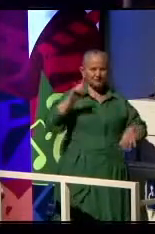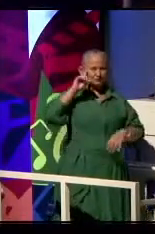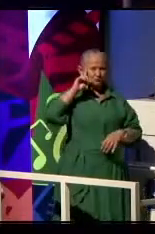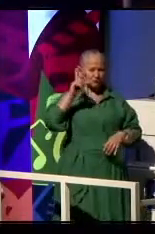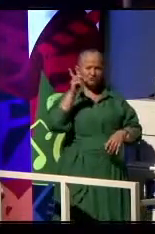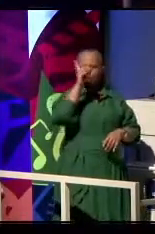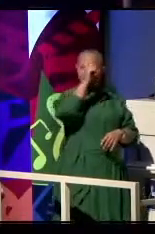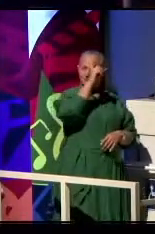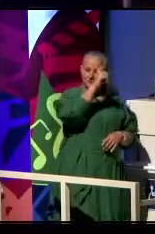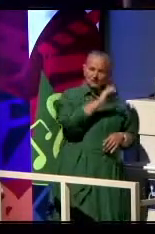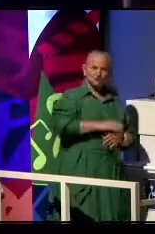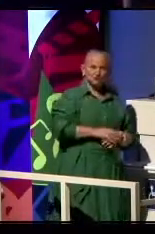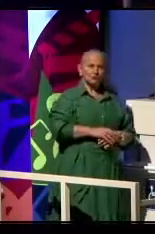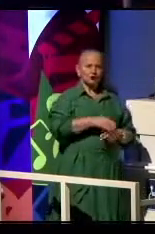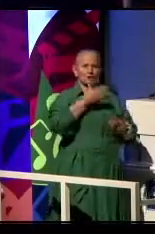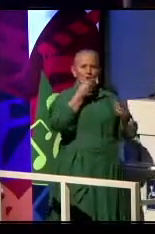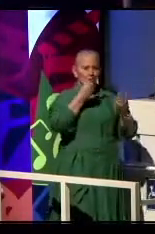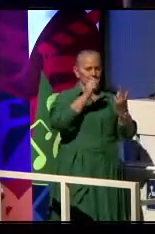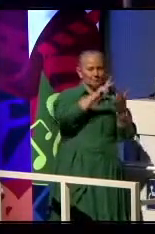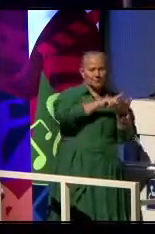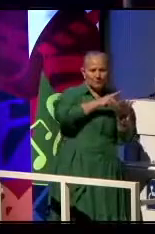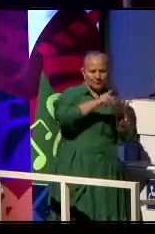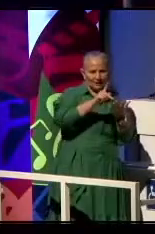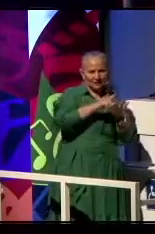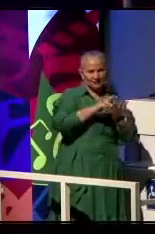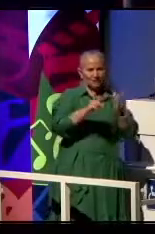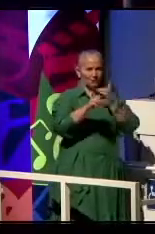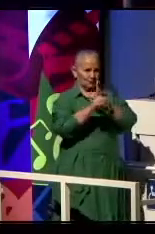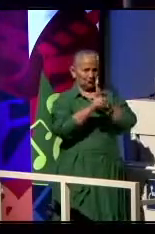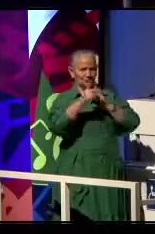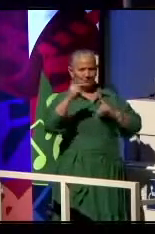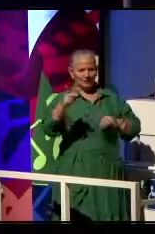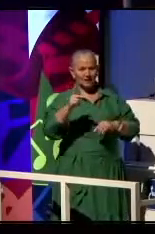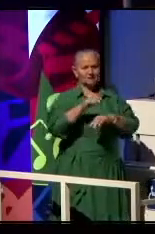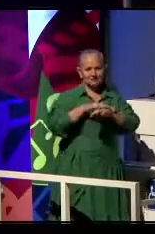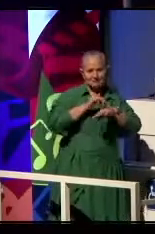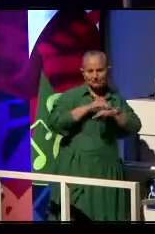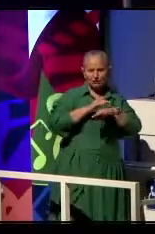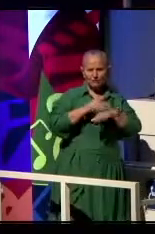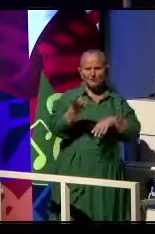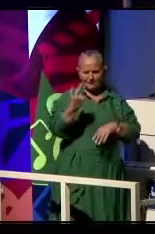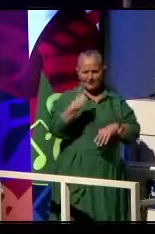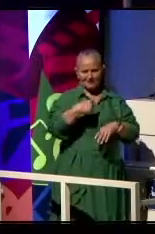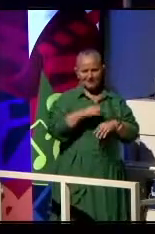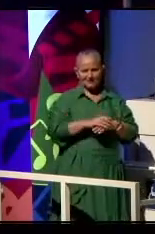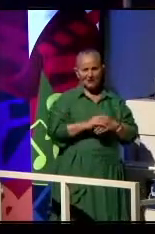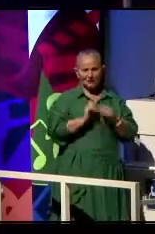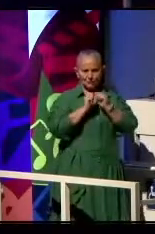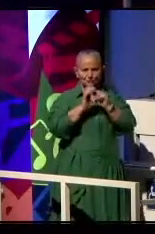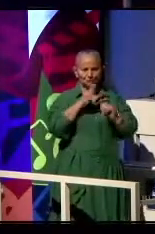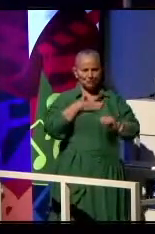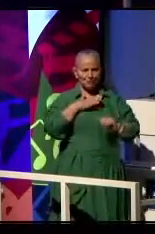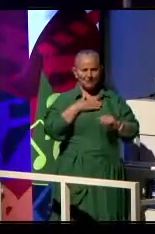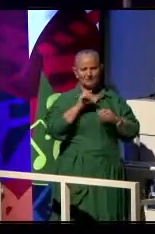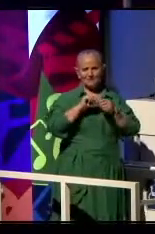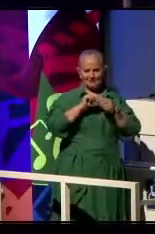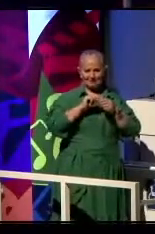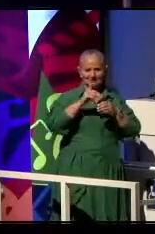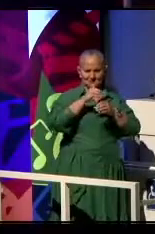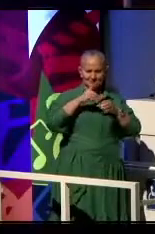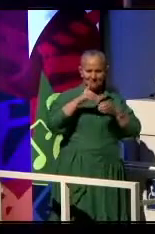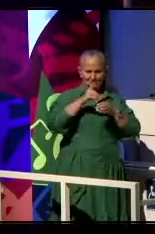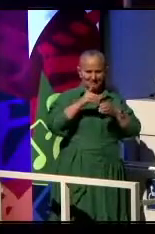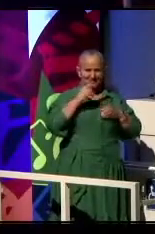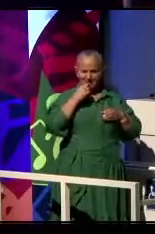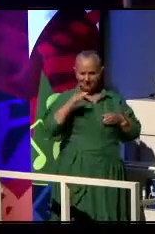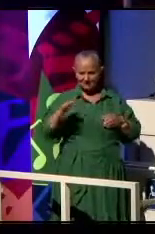com ela num programa de TV e convida a Laide para gravar uma faixa. E ela conta que, depois que ela participou,